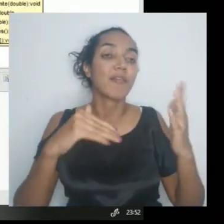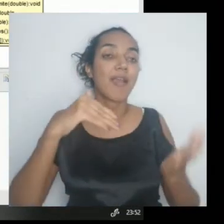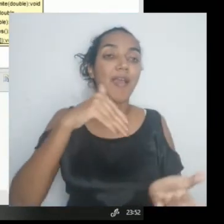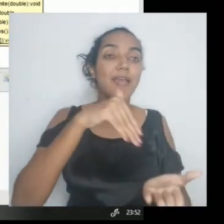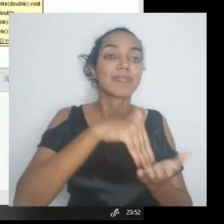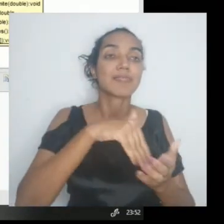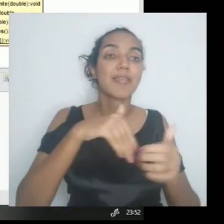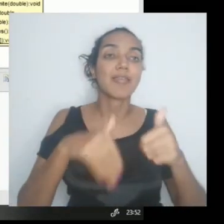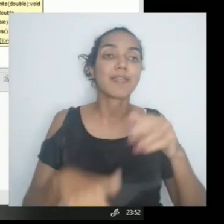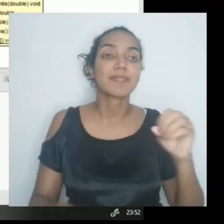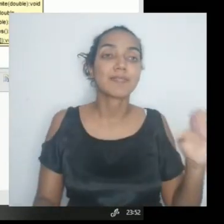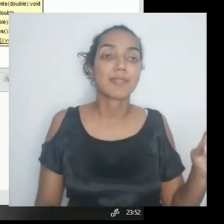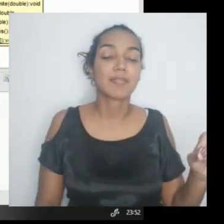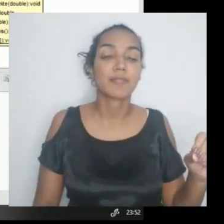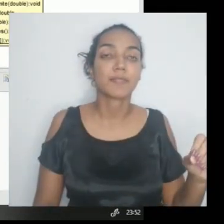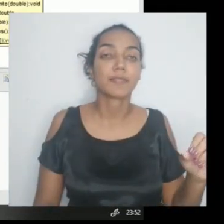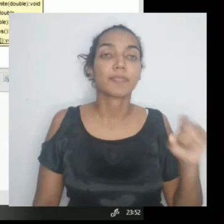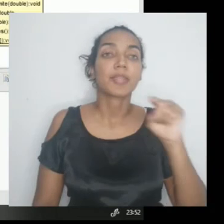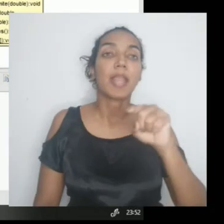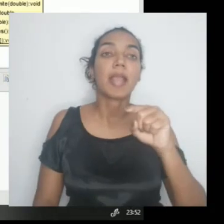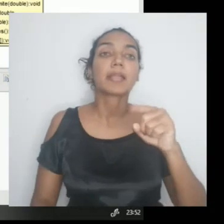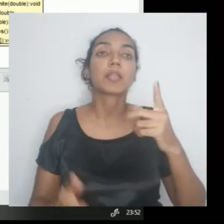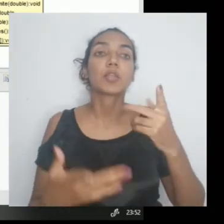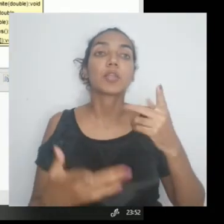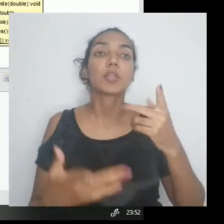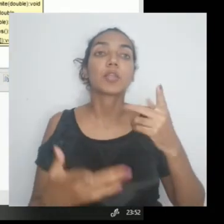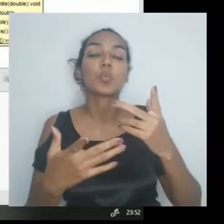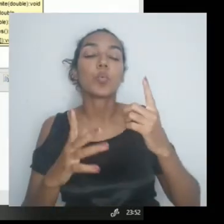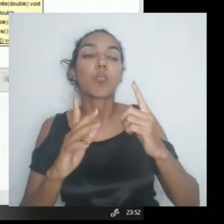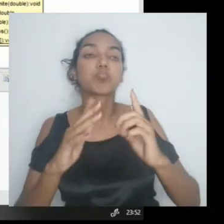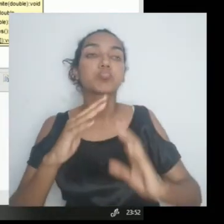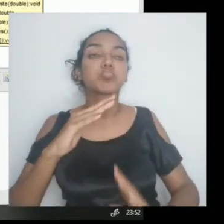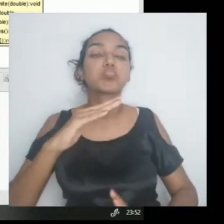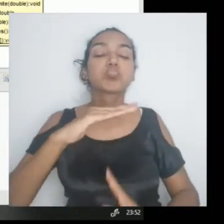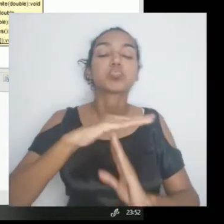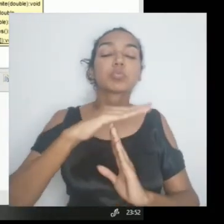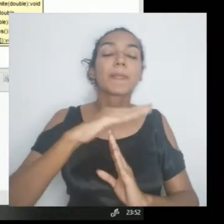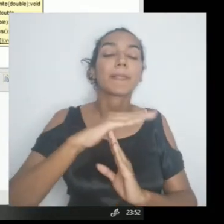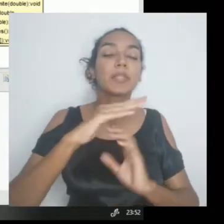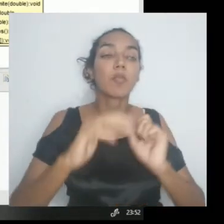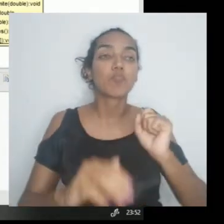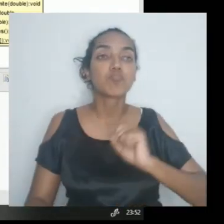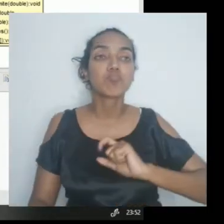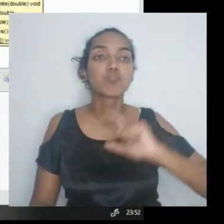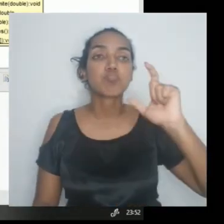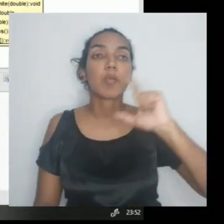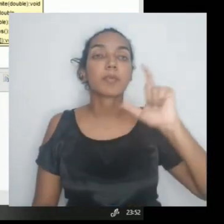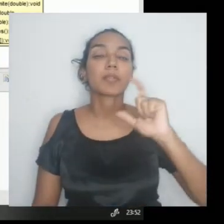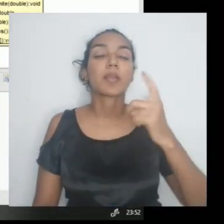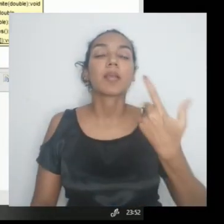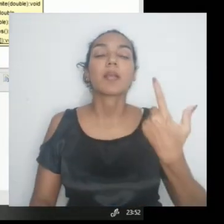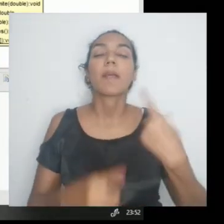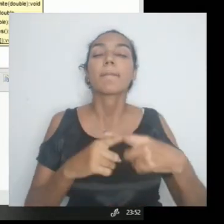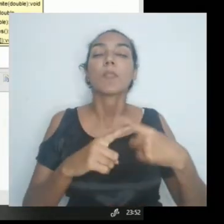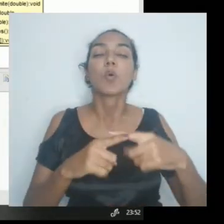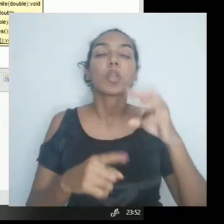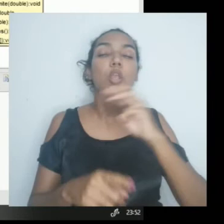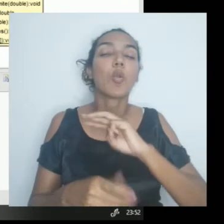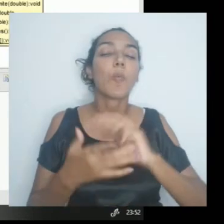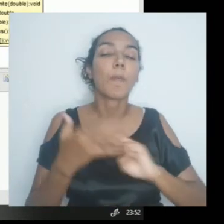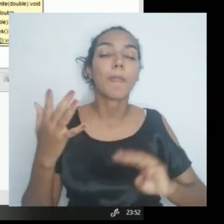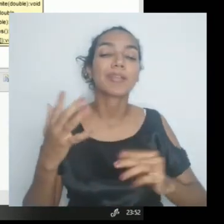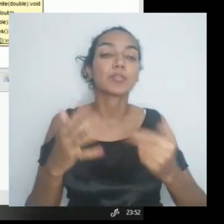o método não poderia ser chamado dessa forma? Porque conta está definido como